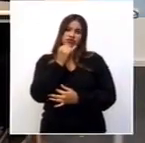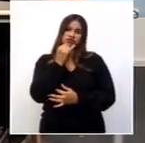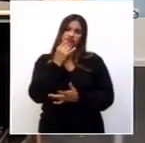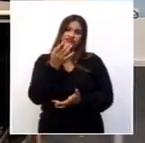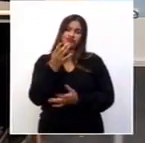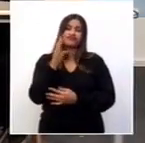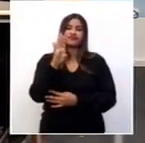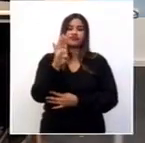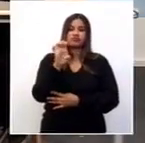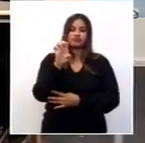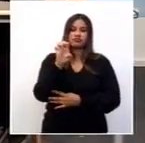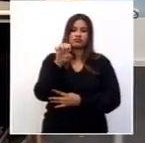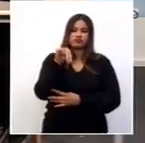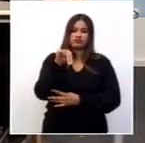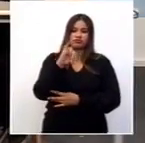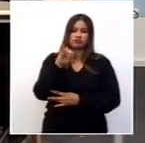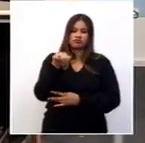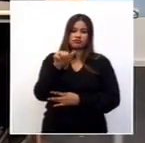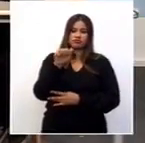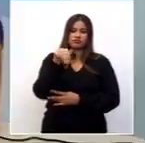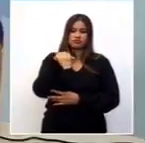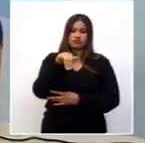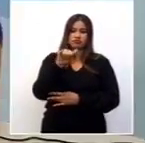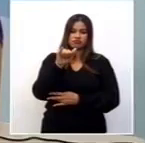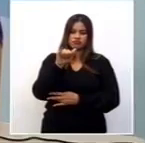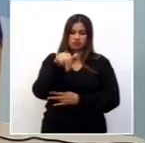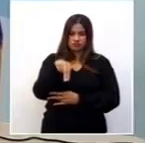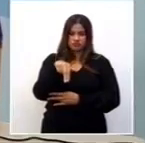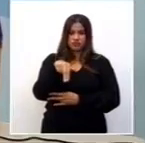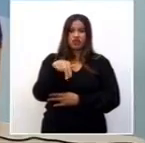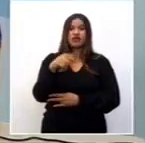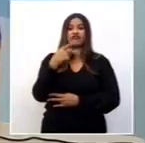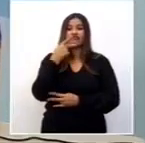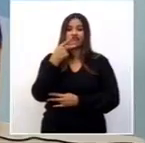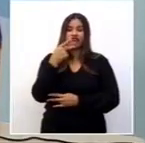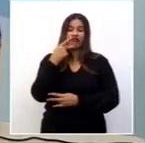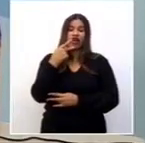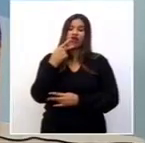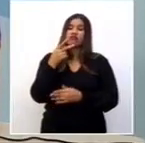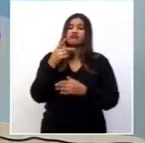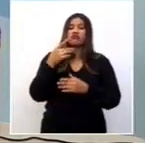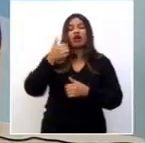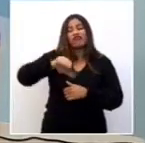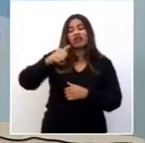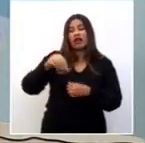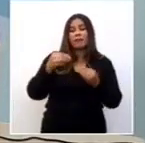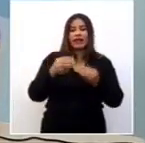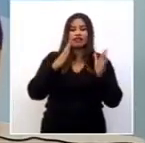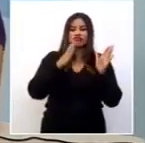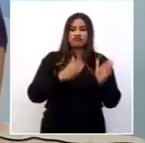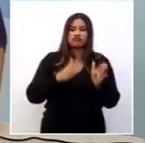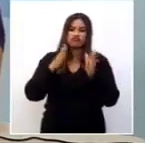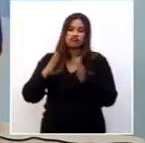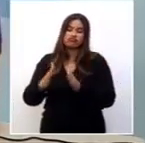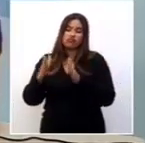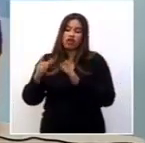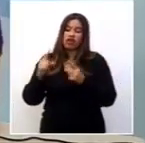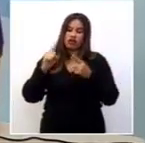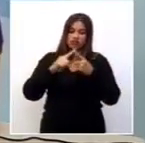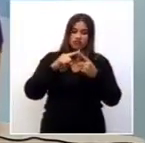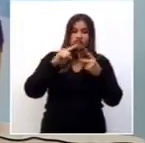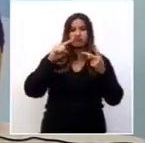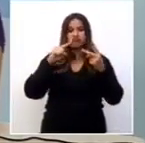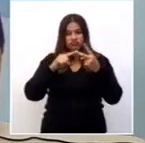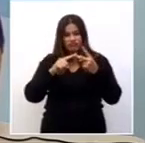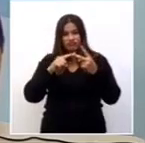Benjamin Bloom, que atribui a avaliação à classificação, né? Avaliação diagnóstica,